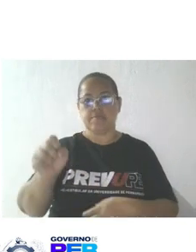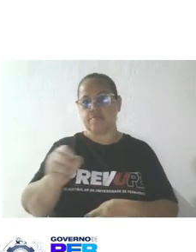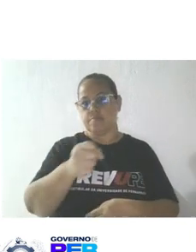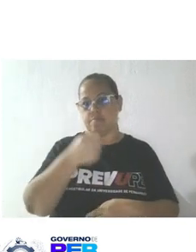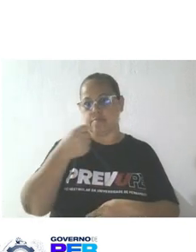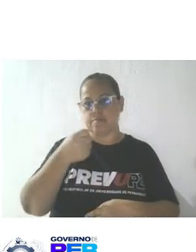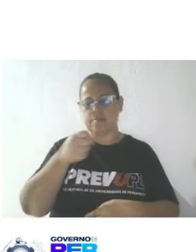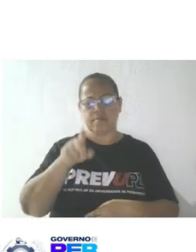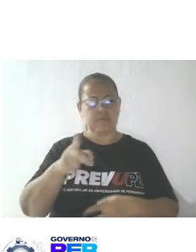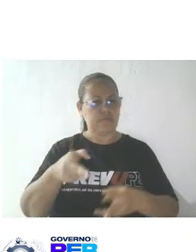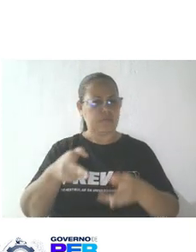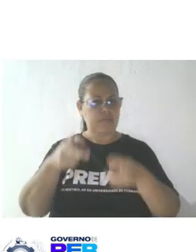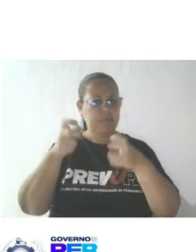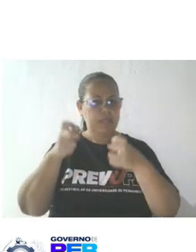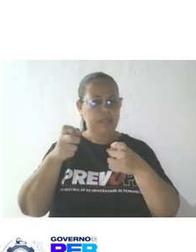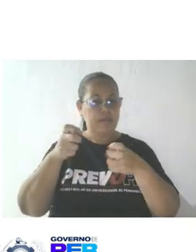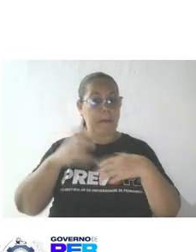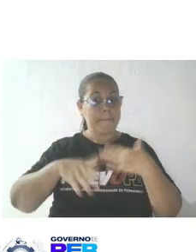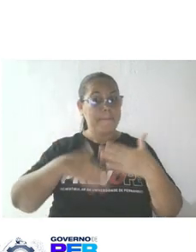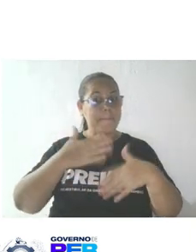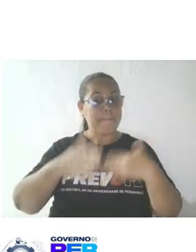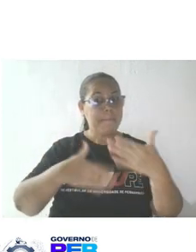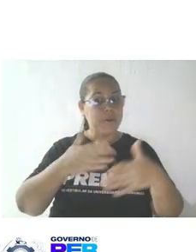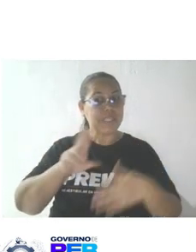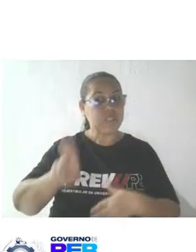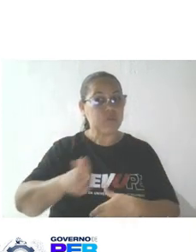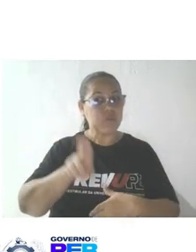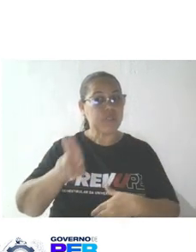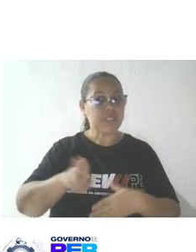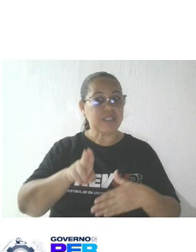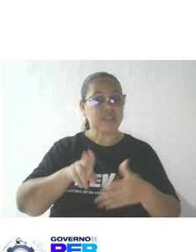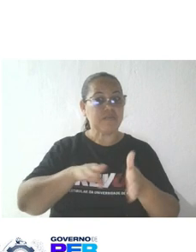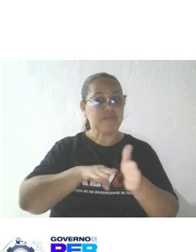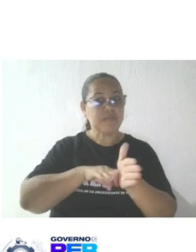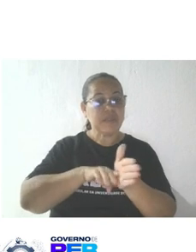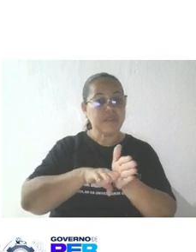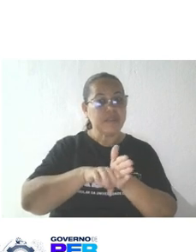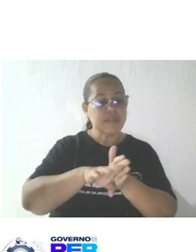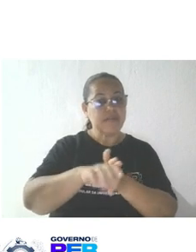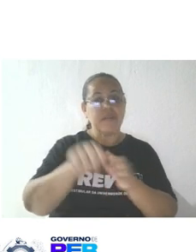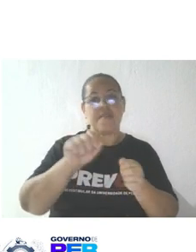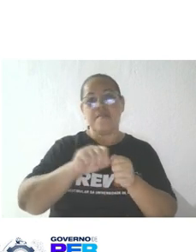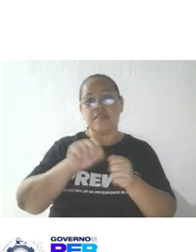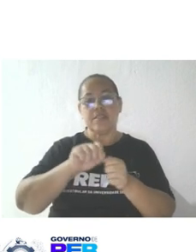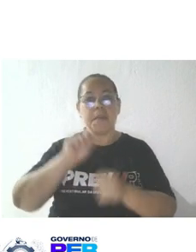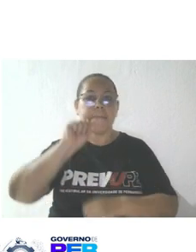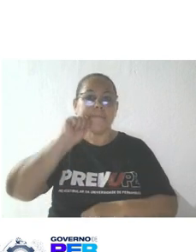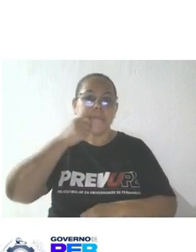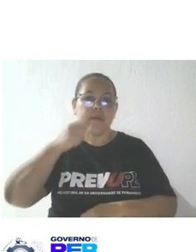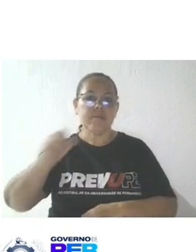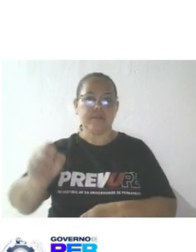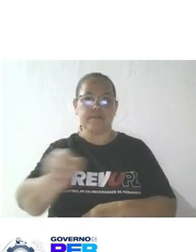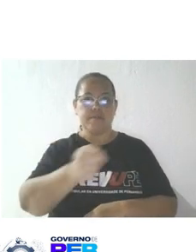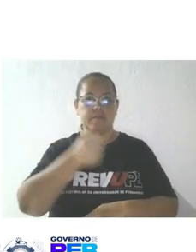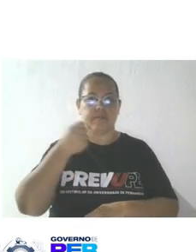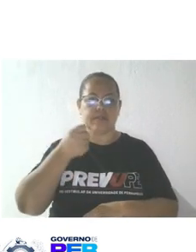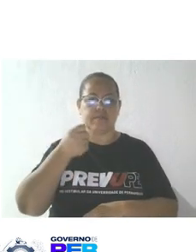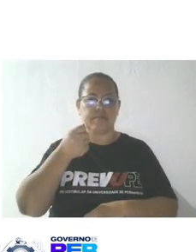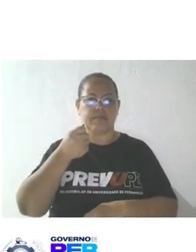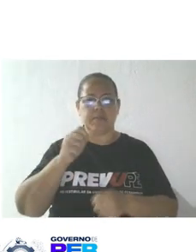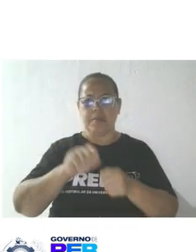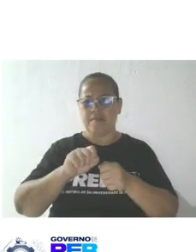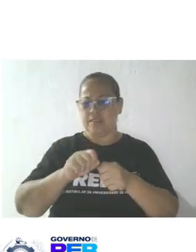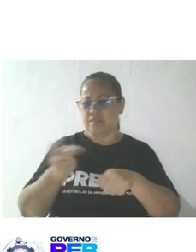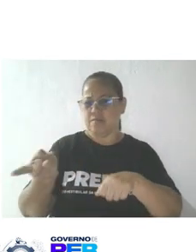Pessoal, nota que ele está falando aí que é um processo realizado por bactérias usadas na produção de pão e cerveja. Para fazer pão e para fazer